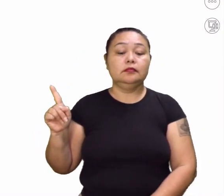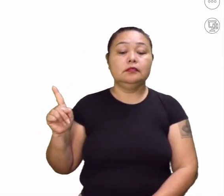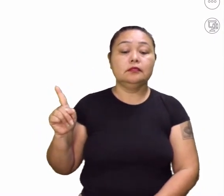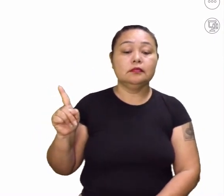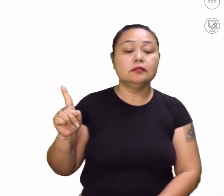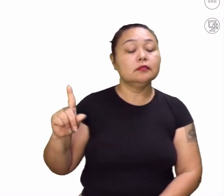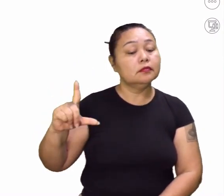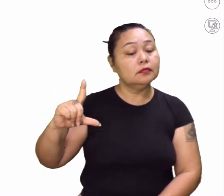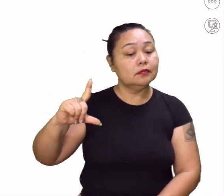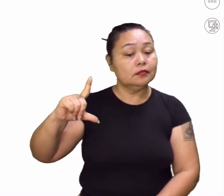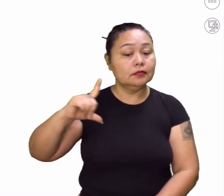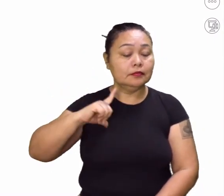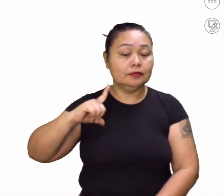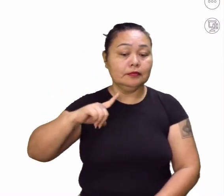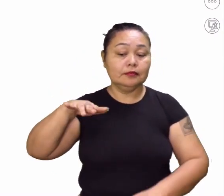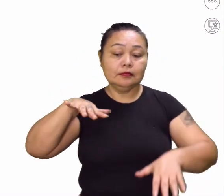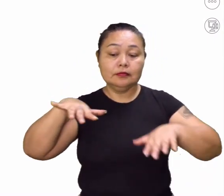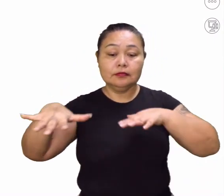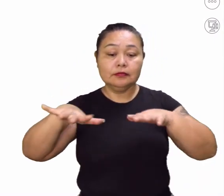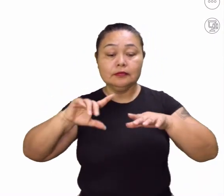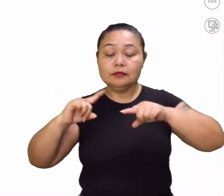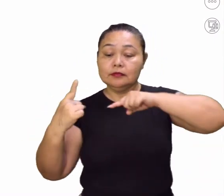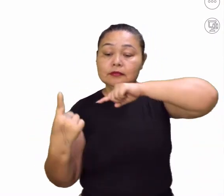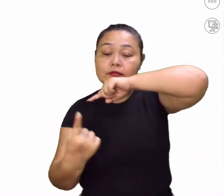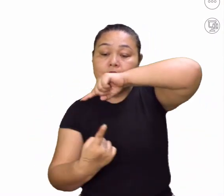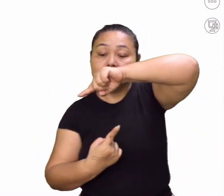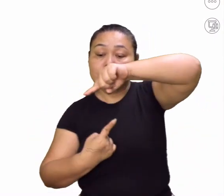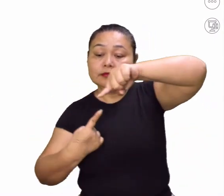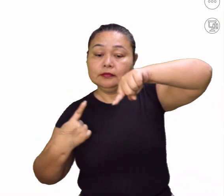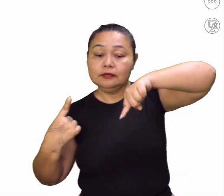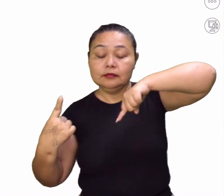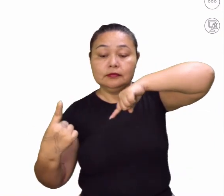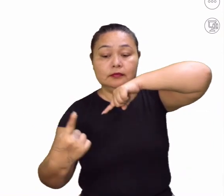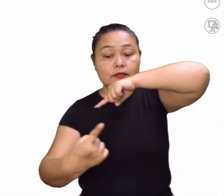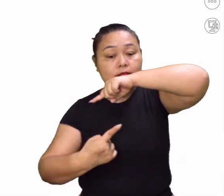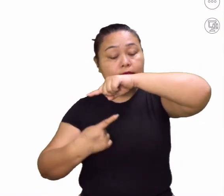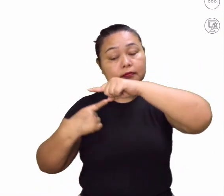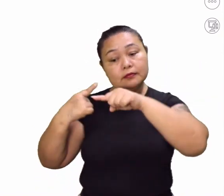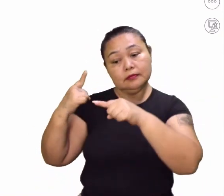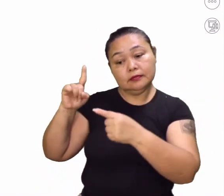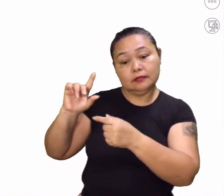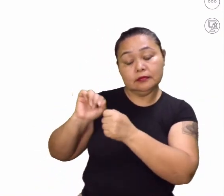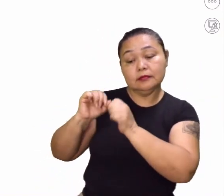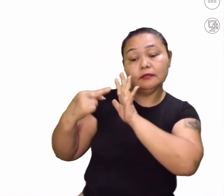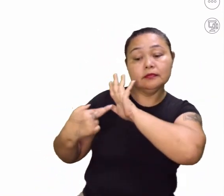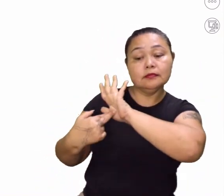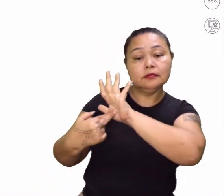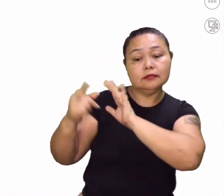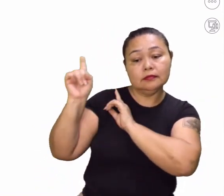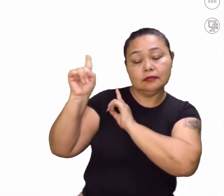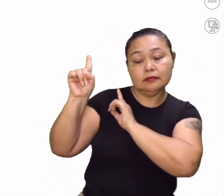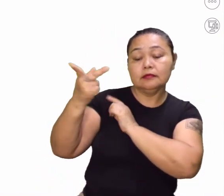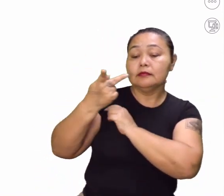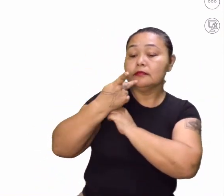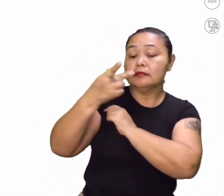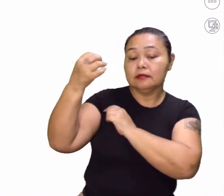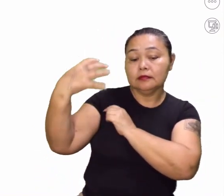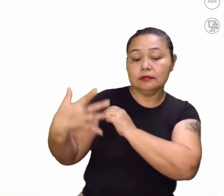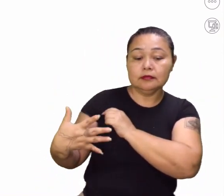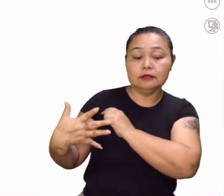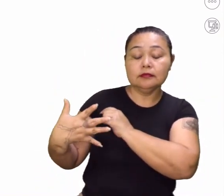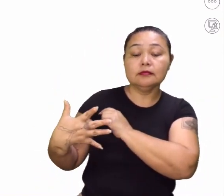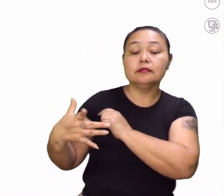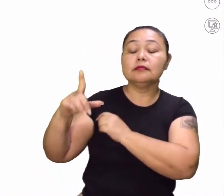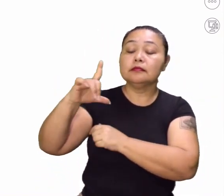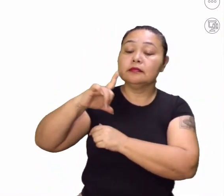E aí a gente tem o movimento da rotação da Terra, que é em volta do seu próprio eixo, para representar aquela situação que falamos, né, professor Jorge?